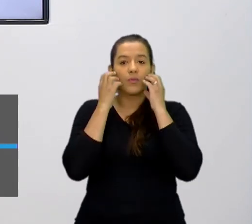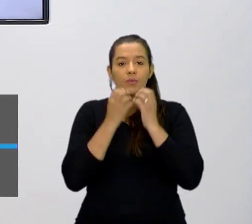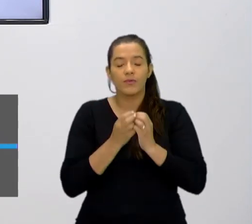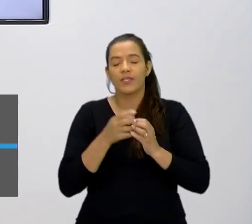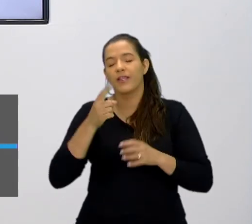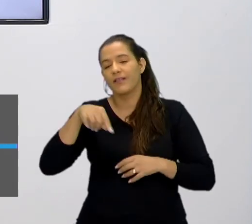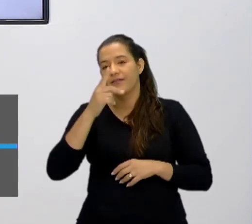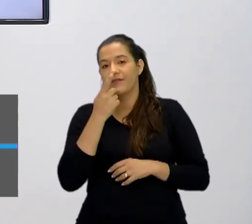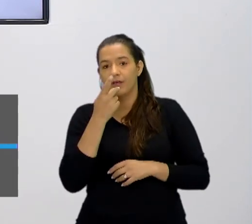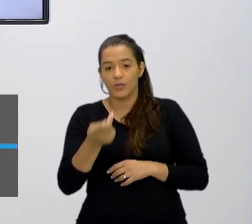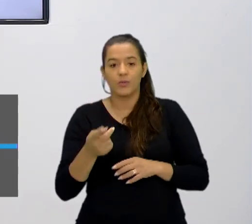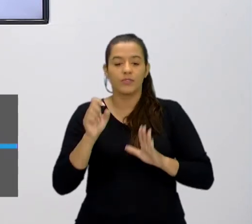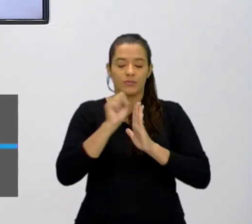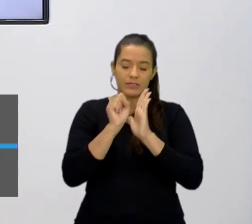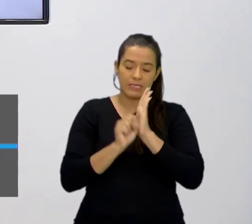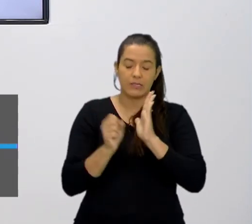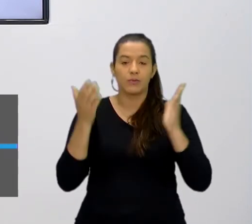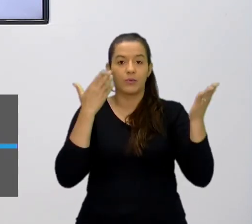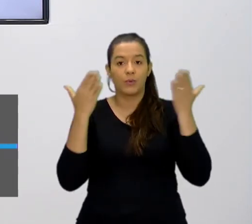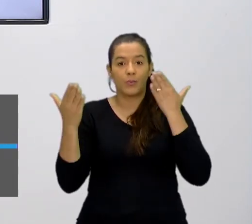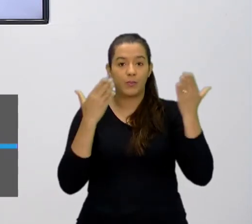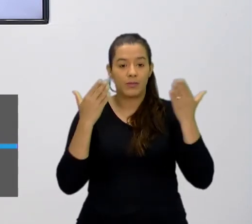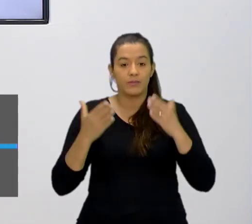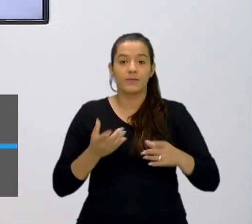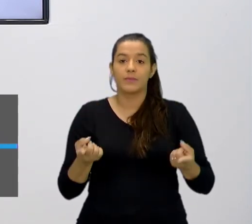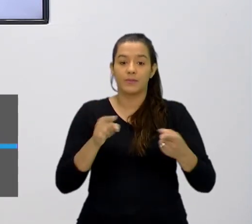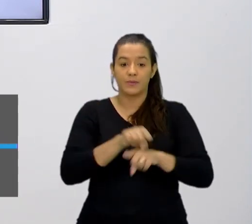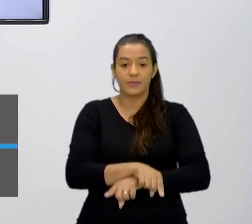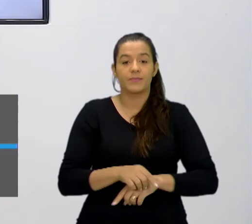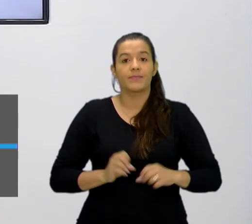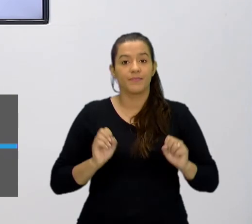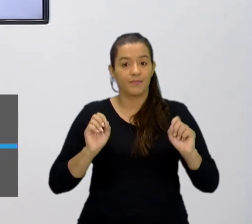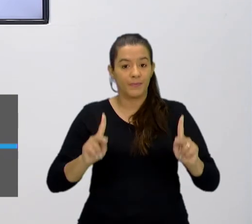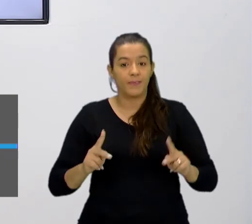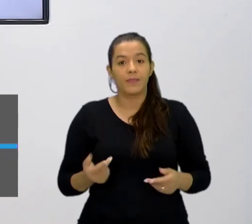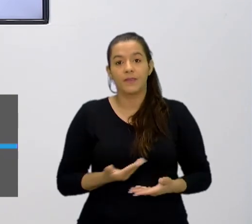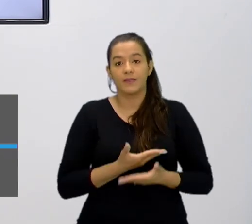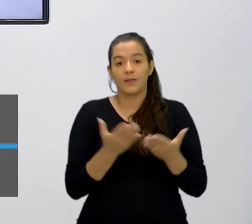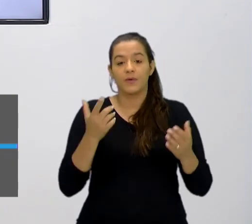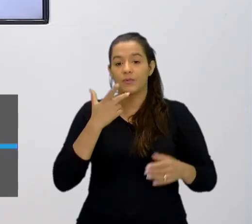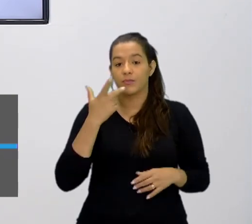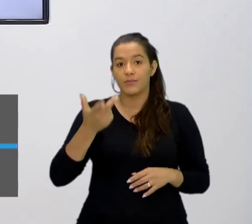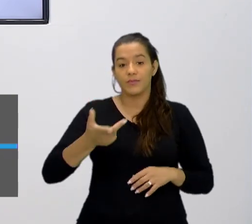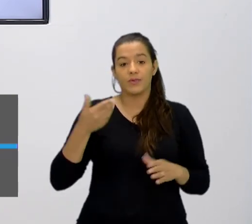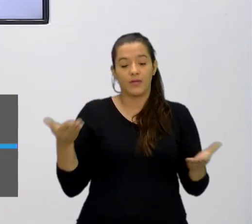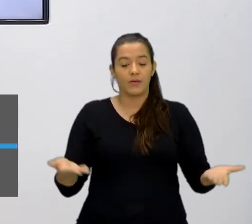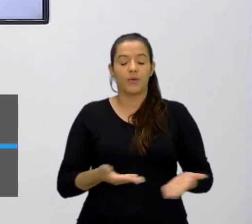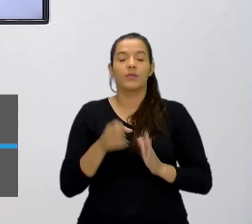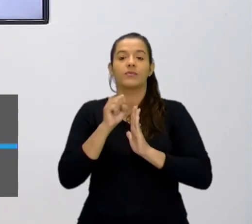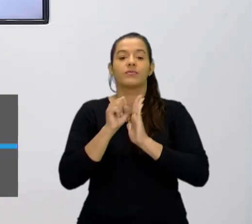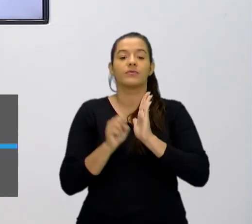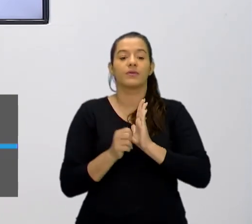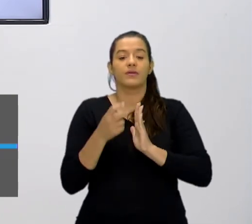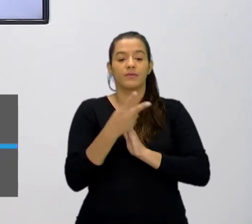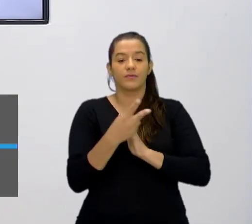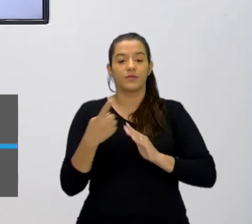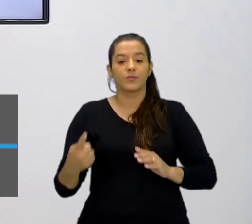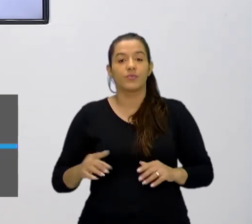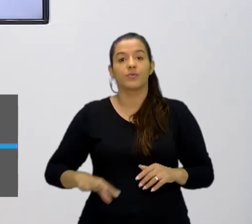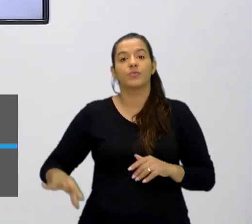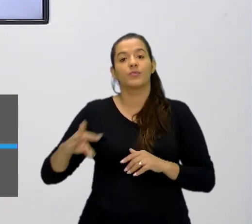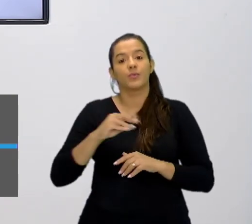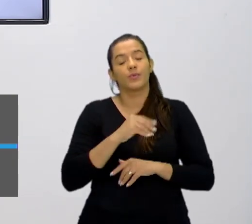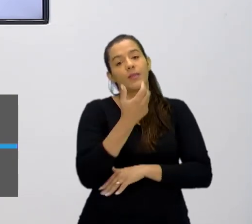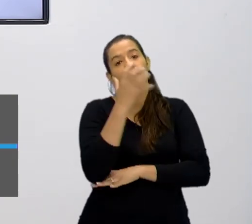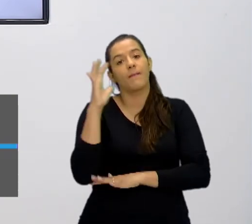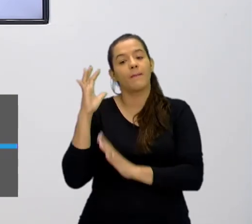aí dos séculos, né? Dessa conversão. Tudo bem? Então a gente está falando, estamos aí no século XXI, mas toda essa questão ambiental